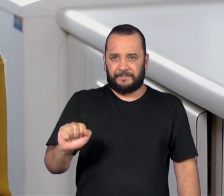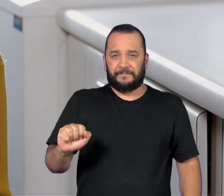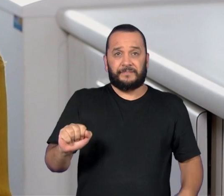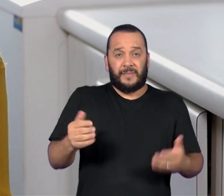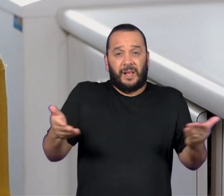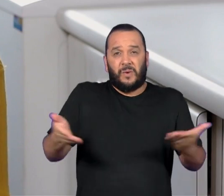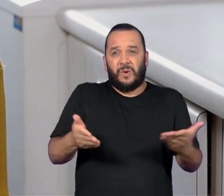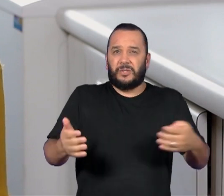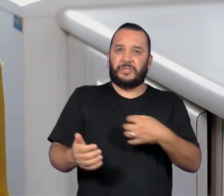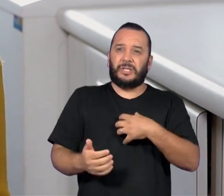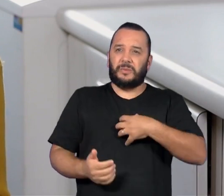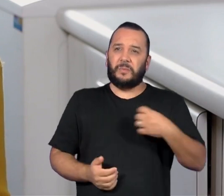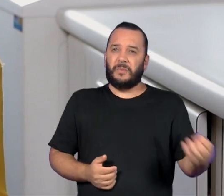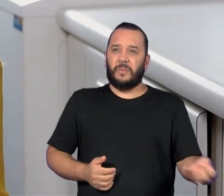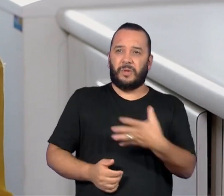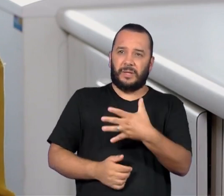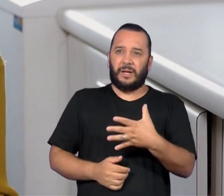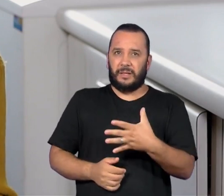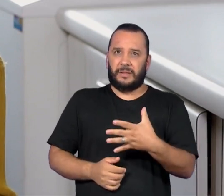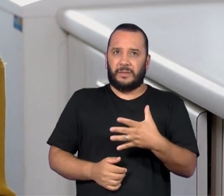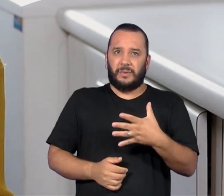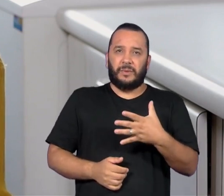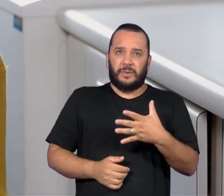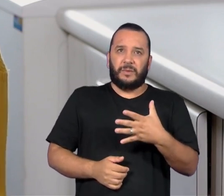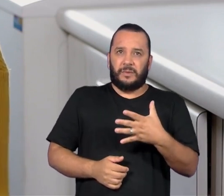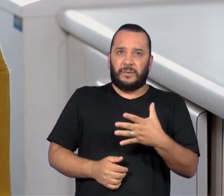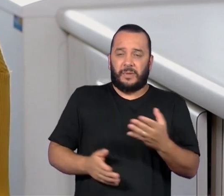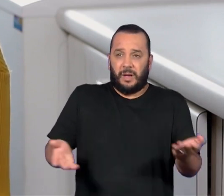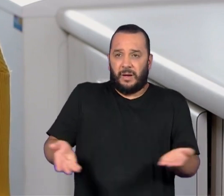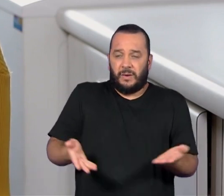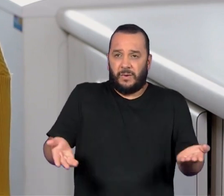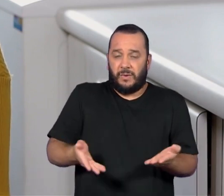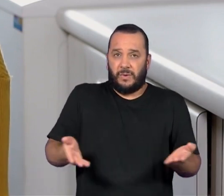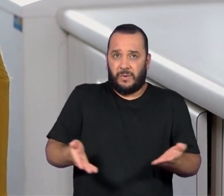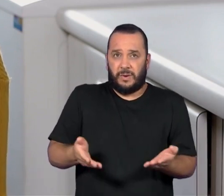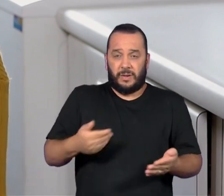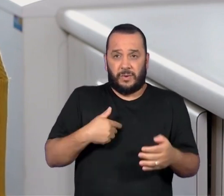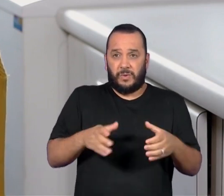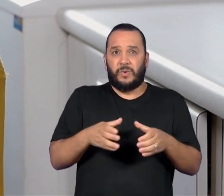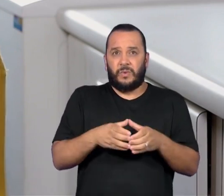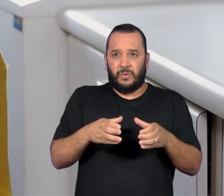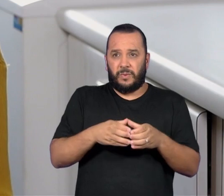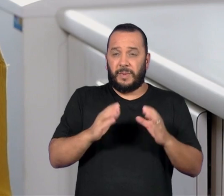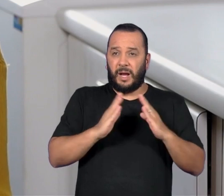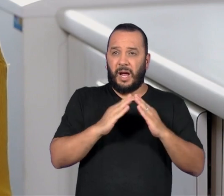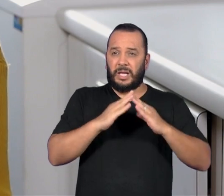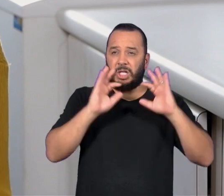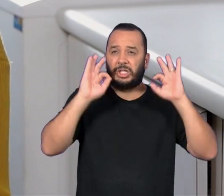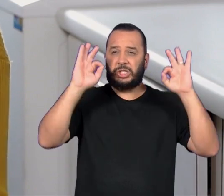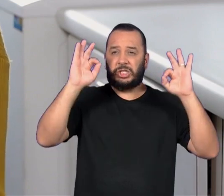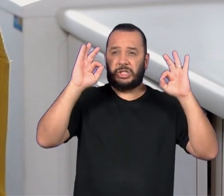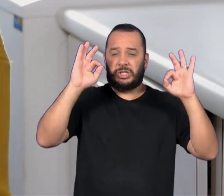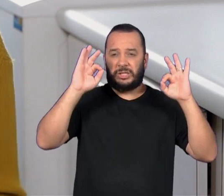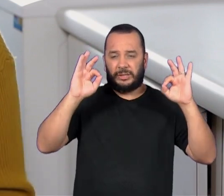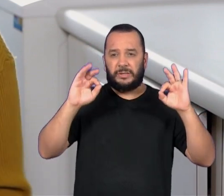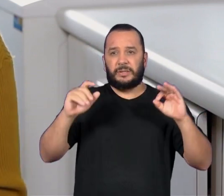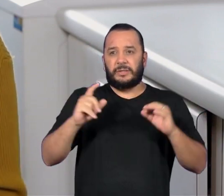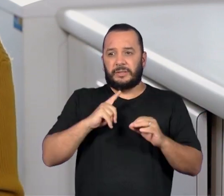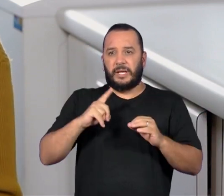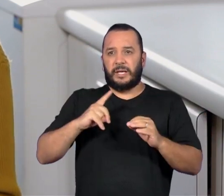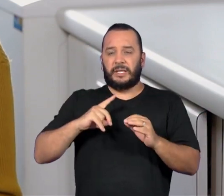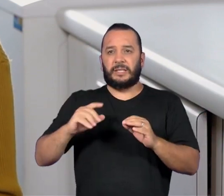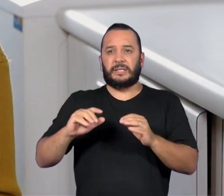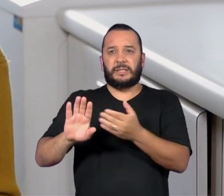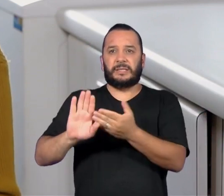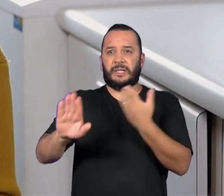mais modernos, né, esse mesmo grupo, né, que antes tinha as grandes casas e as senzalas, agora nas